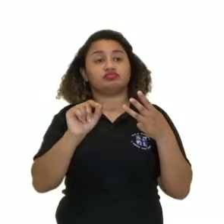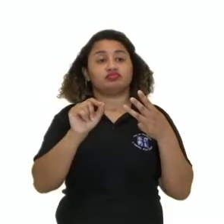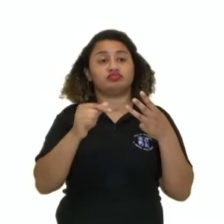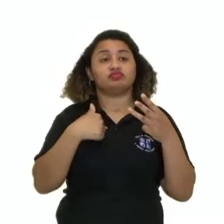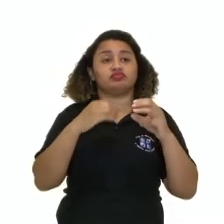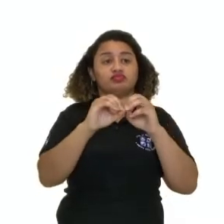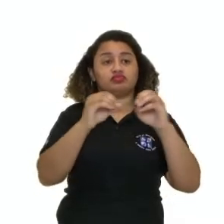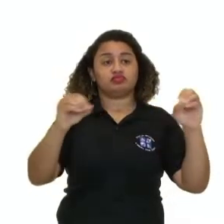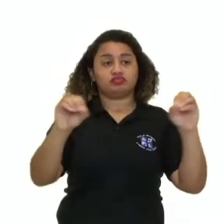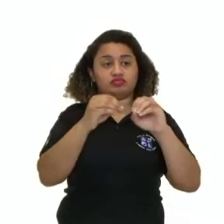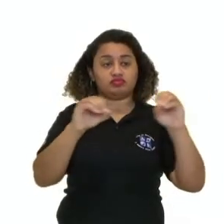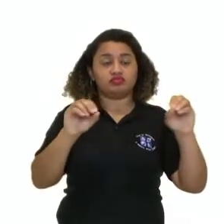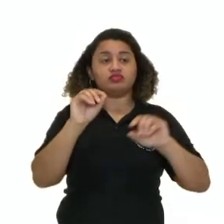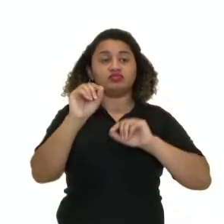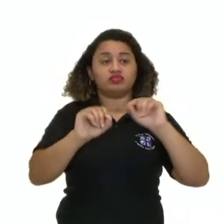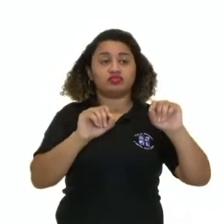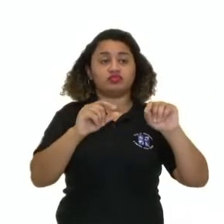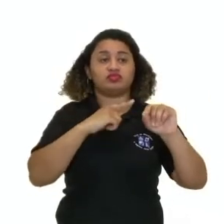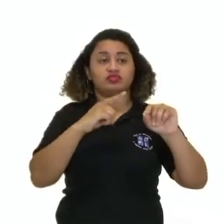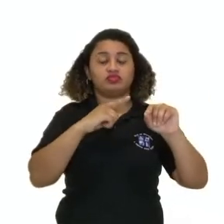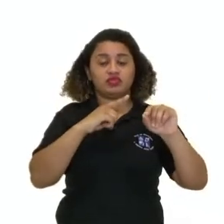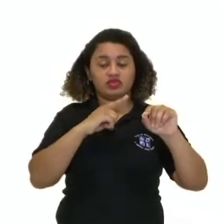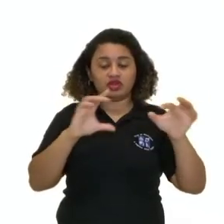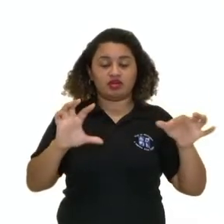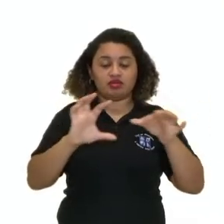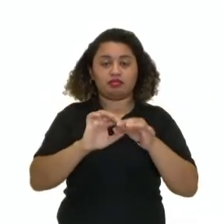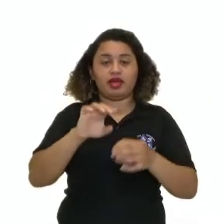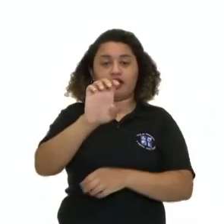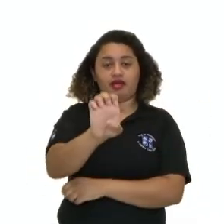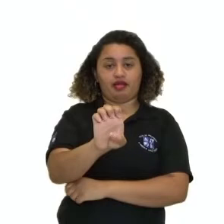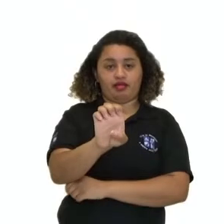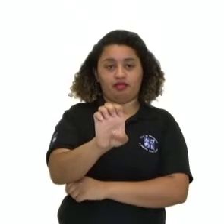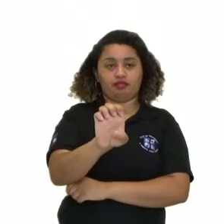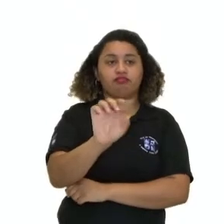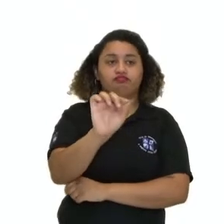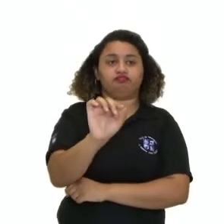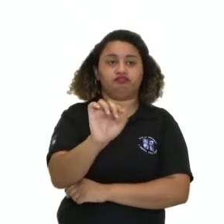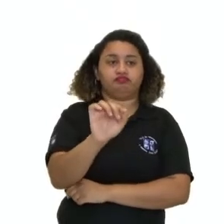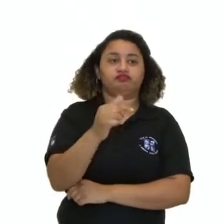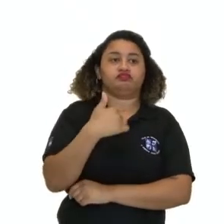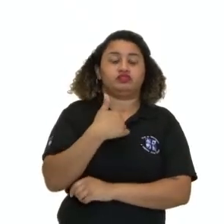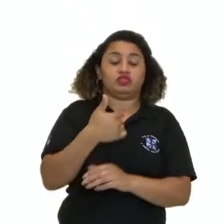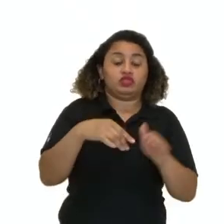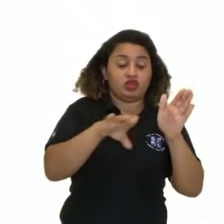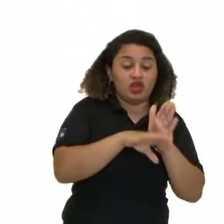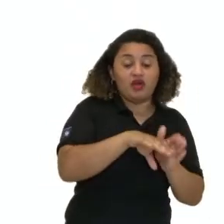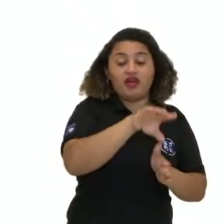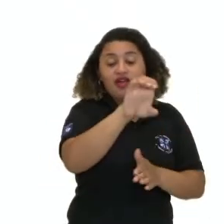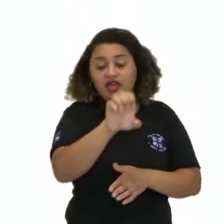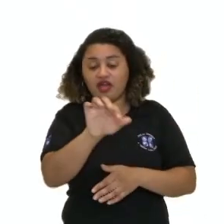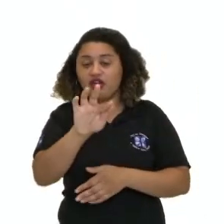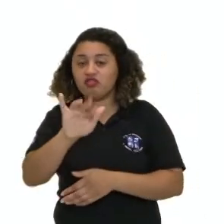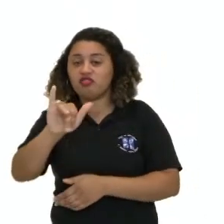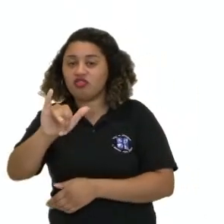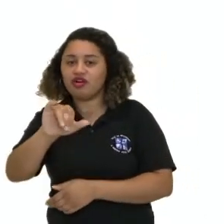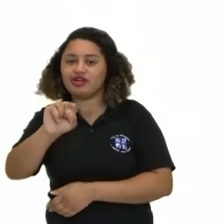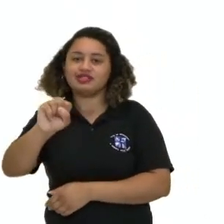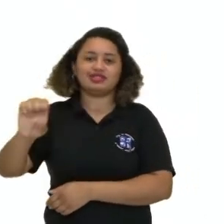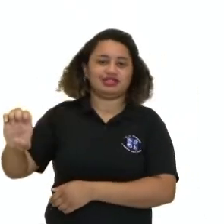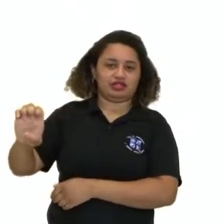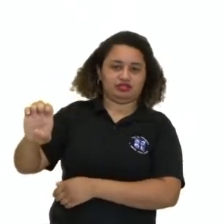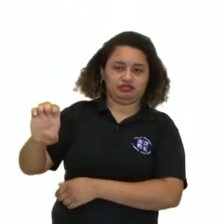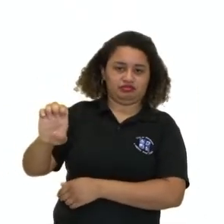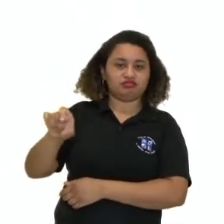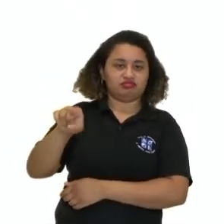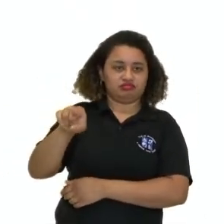Nas orações coordenadas, ligadas pela conjunção e, como por exemplo, chegou e foi-se embora.